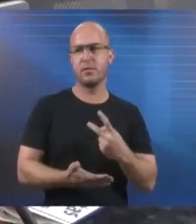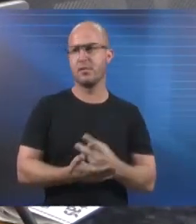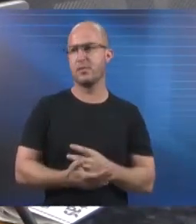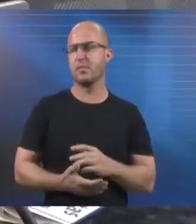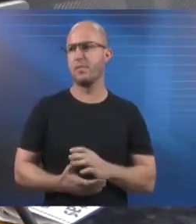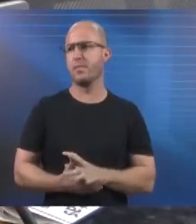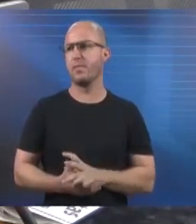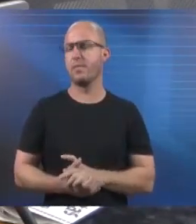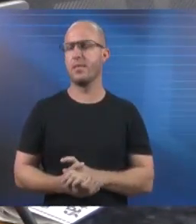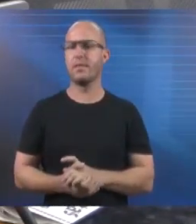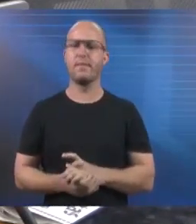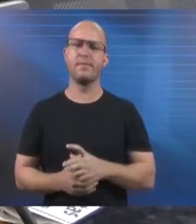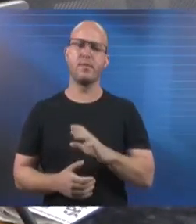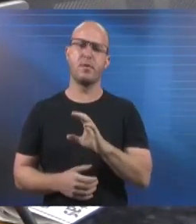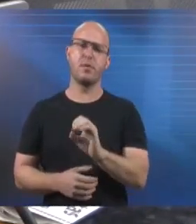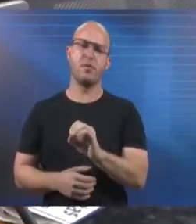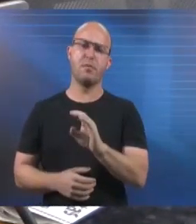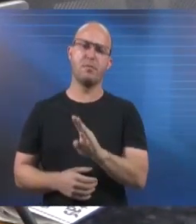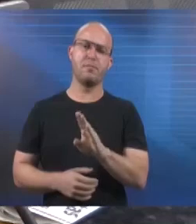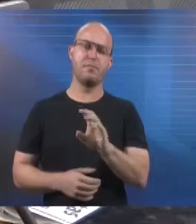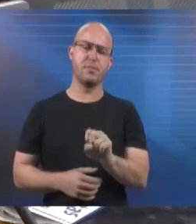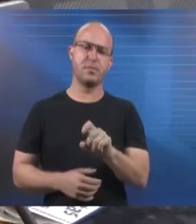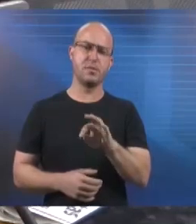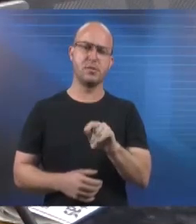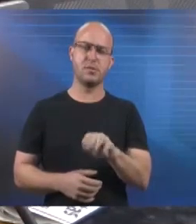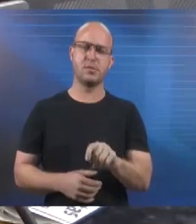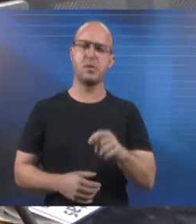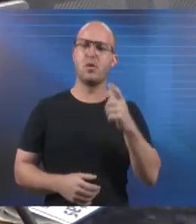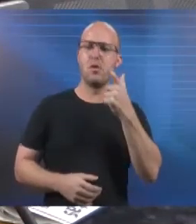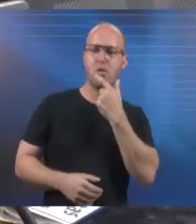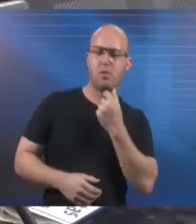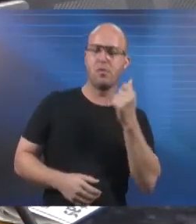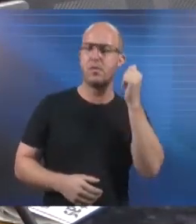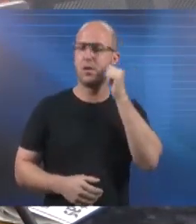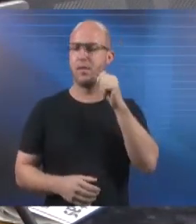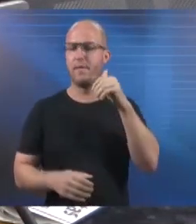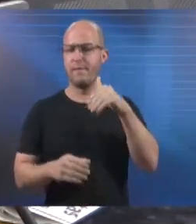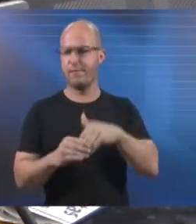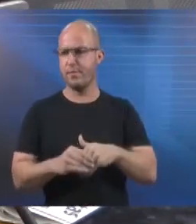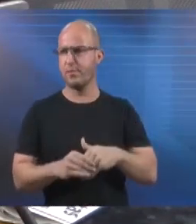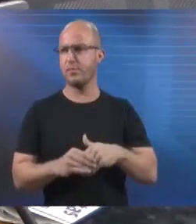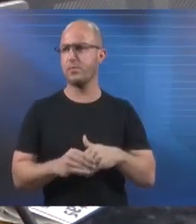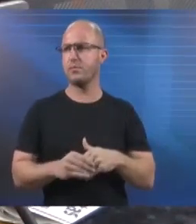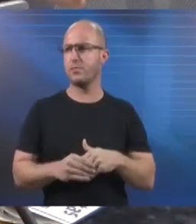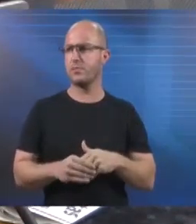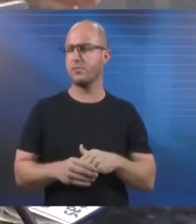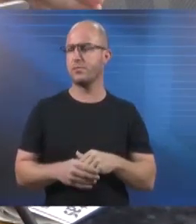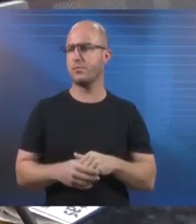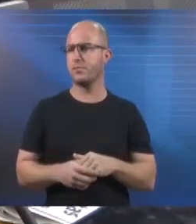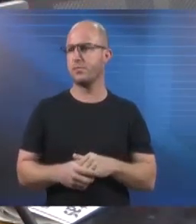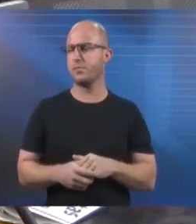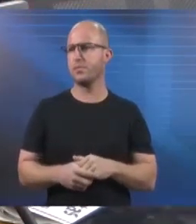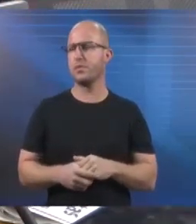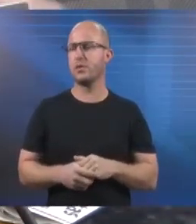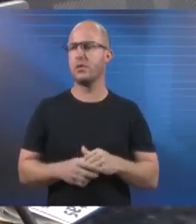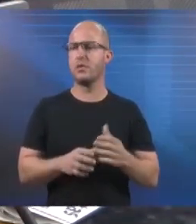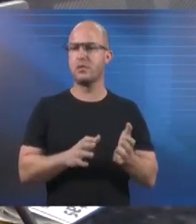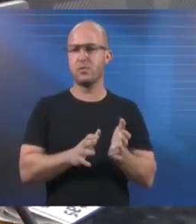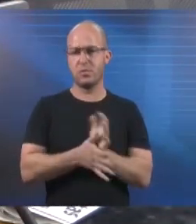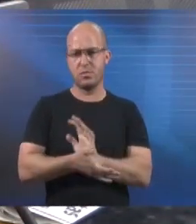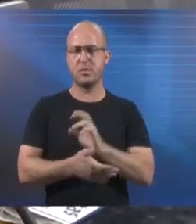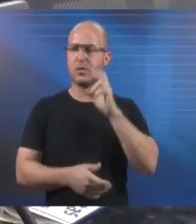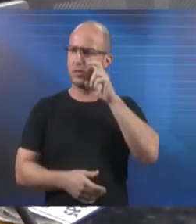nesses obscurantistas seja mulher homem o que for volte ver se não Vamos destruir